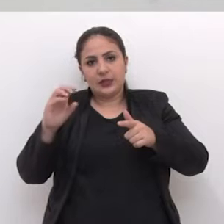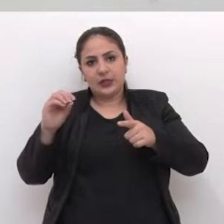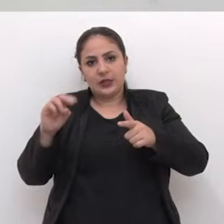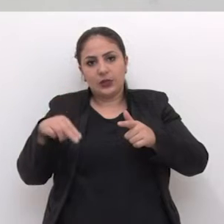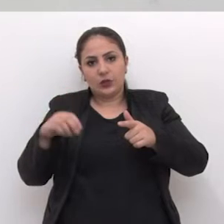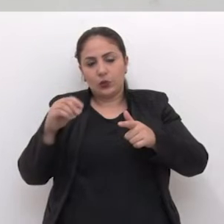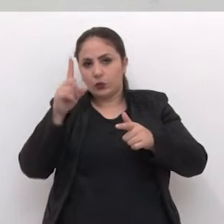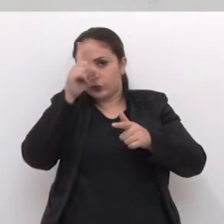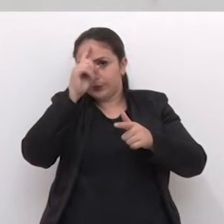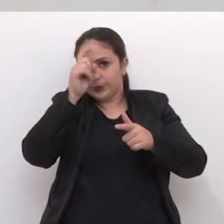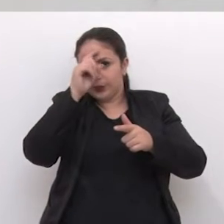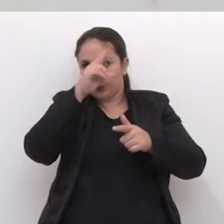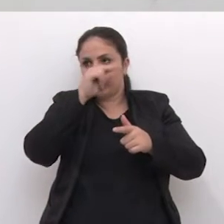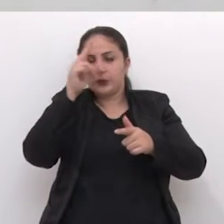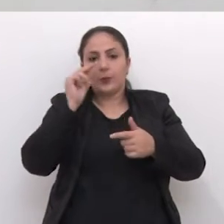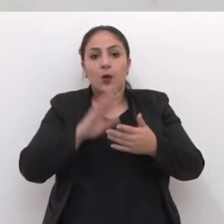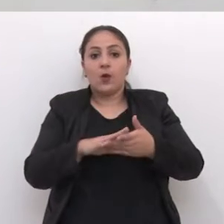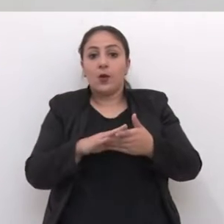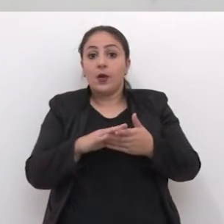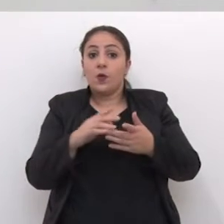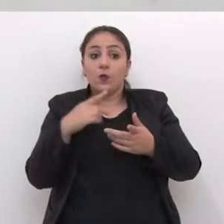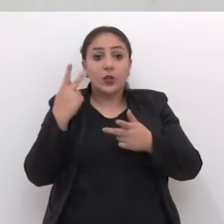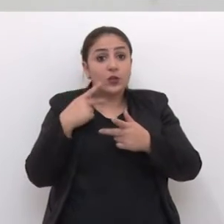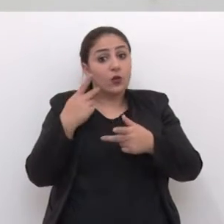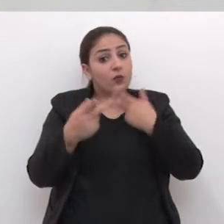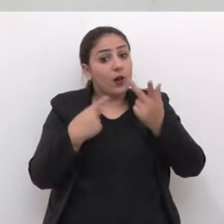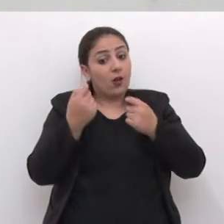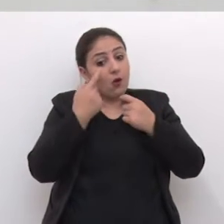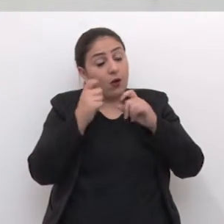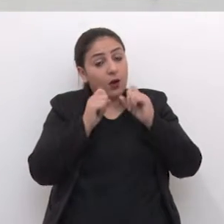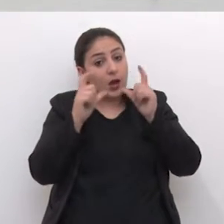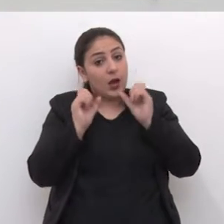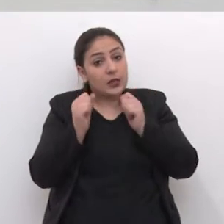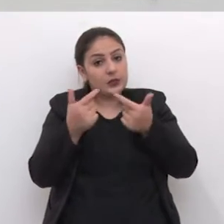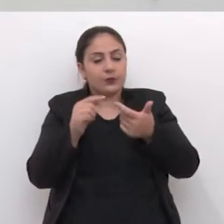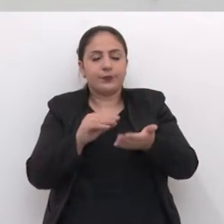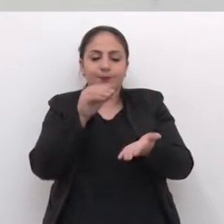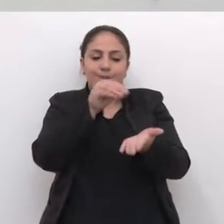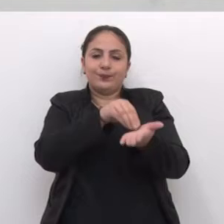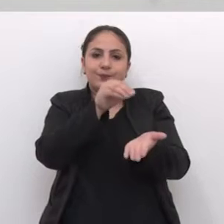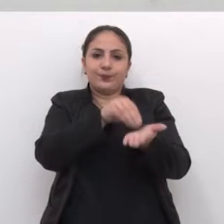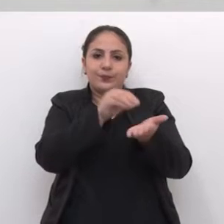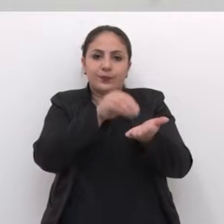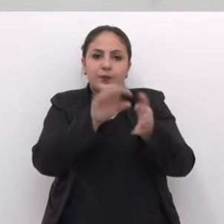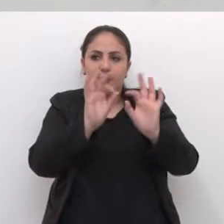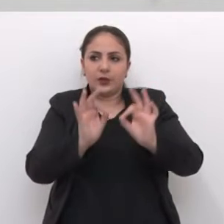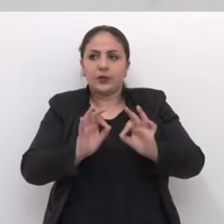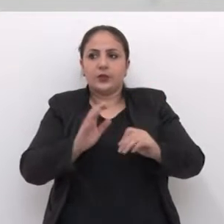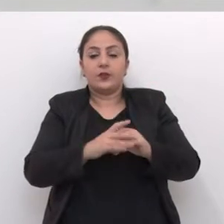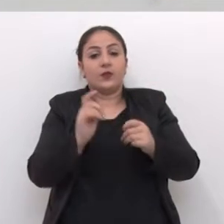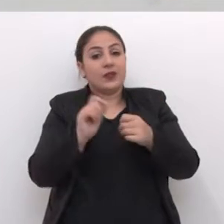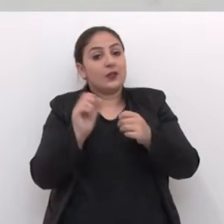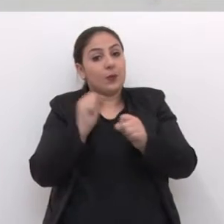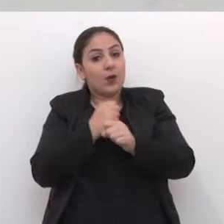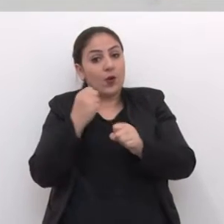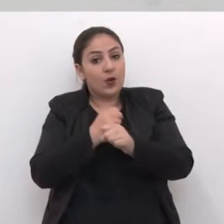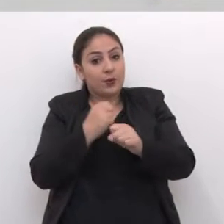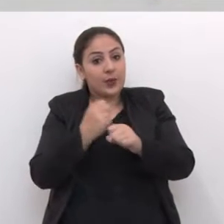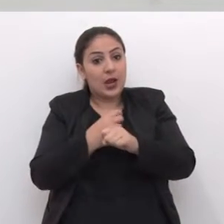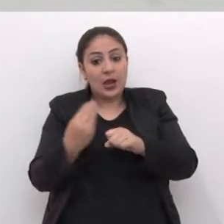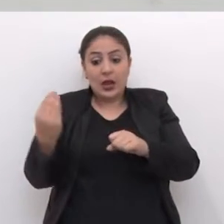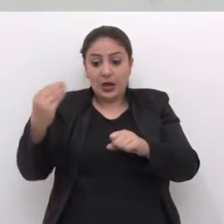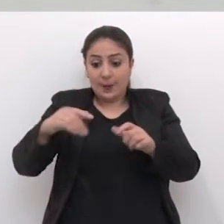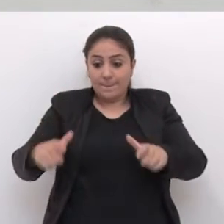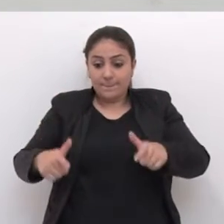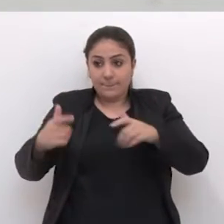vereador critica e alerta para as consequências da ação. Eu acho que foi falta de planejamento, porque estão fazendo uma